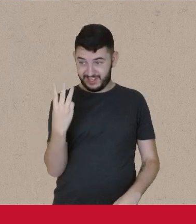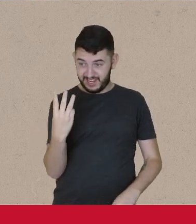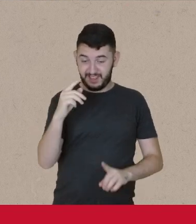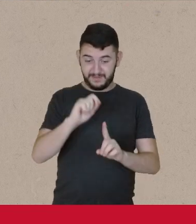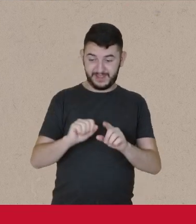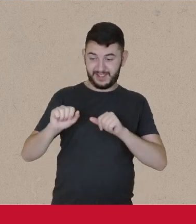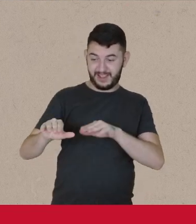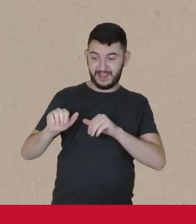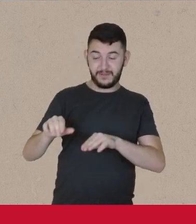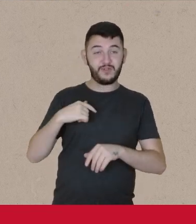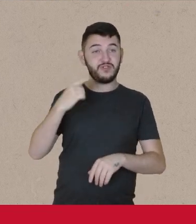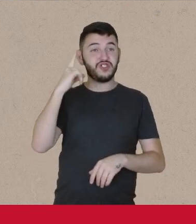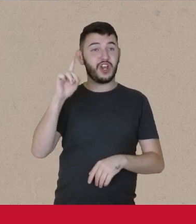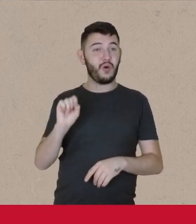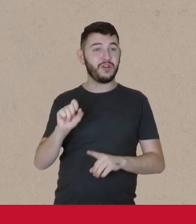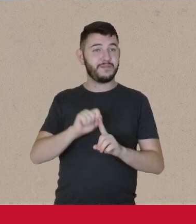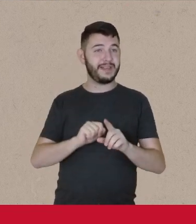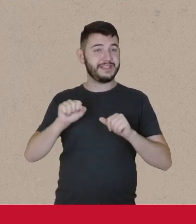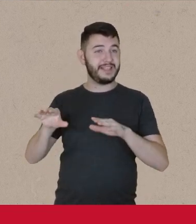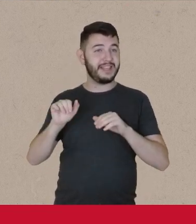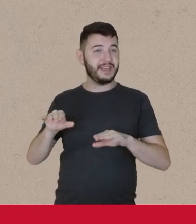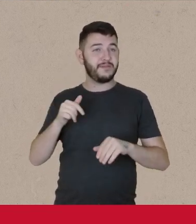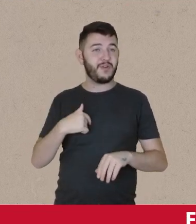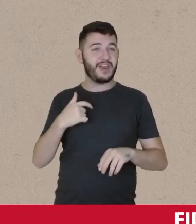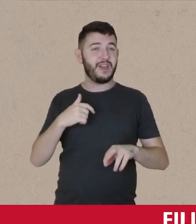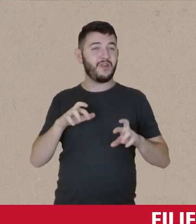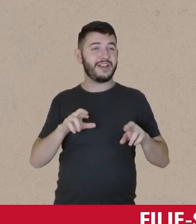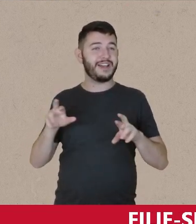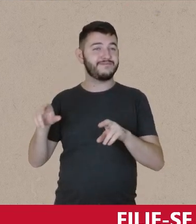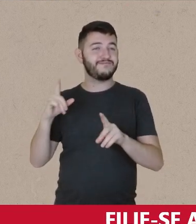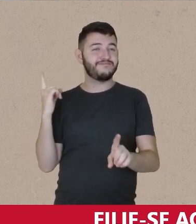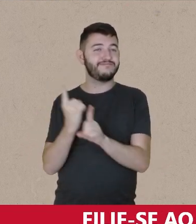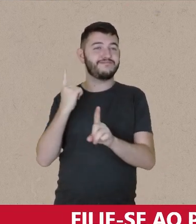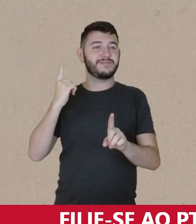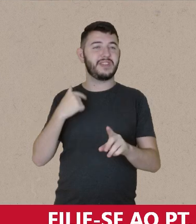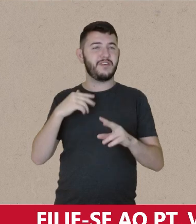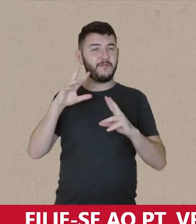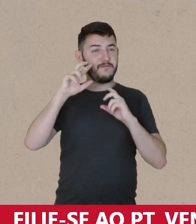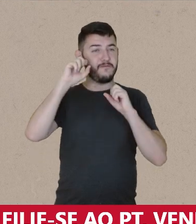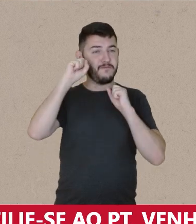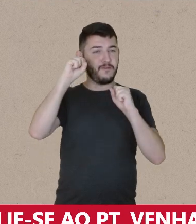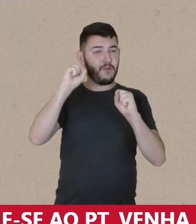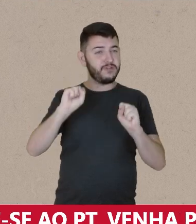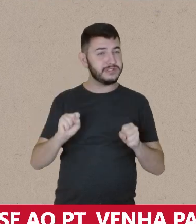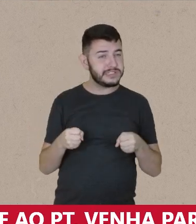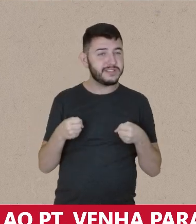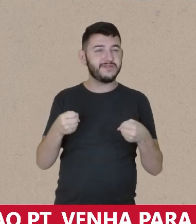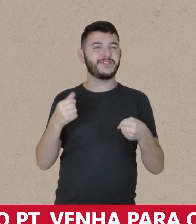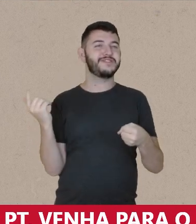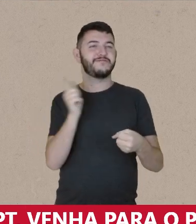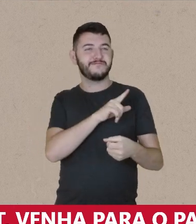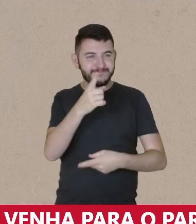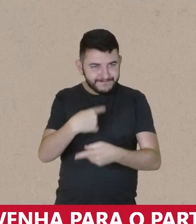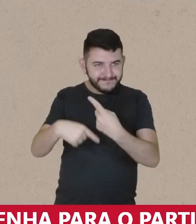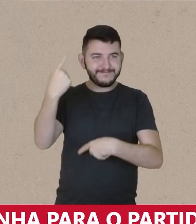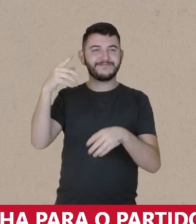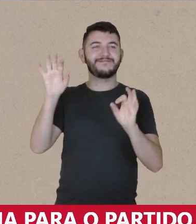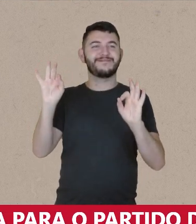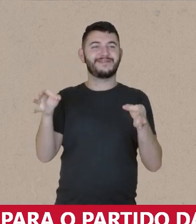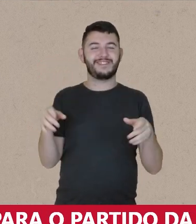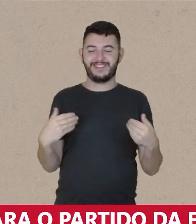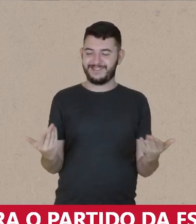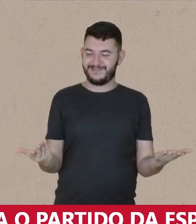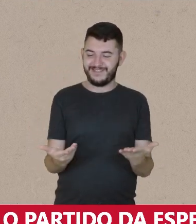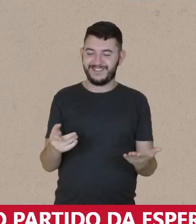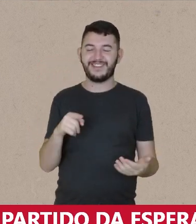setembro. Né? Isso que me deu muita força para enfrentar aquele momento, que felizmente superei. Estamos aqui na luta